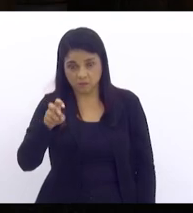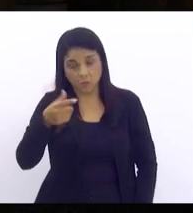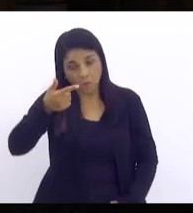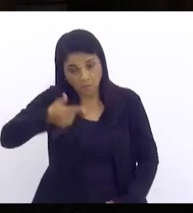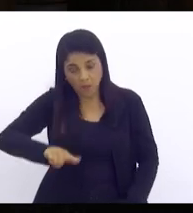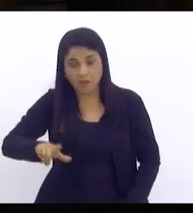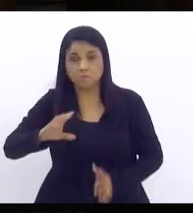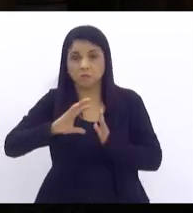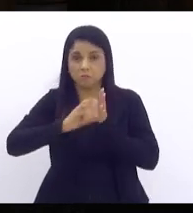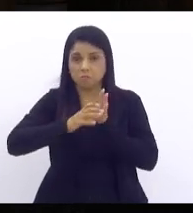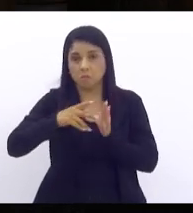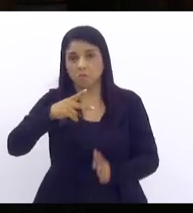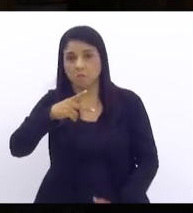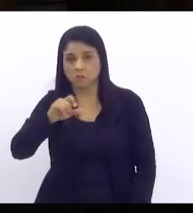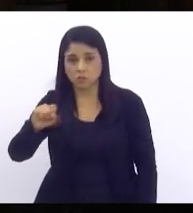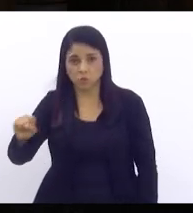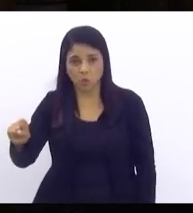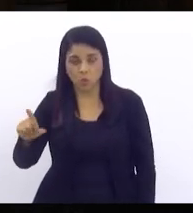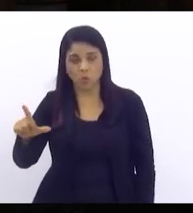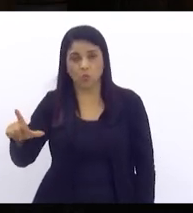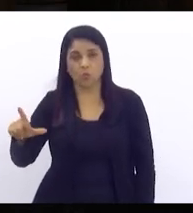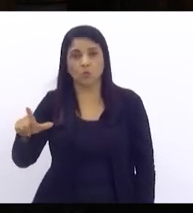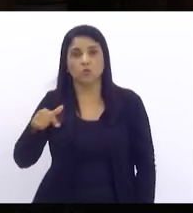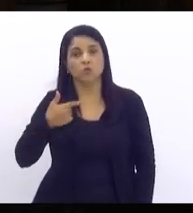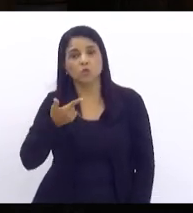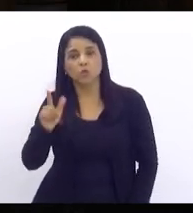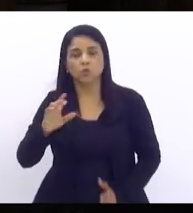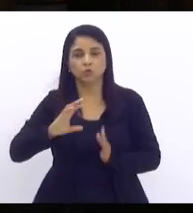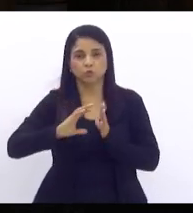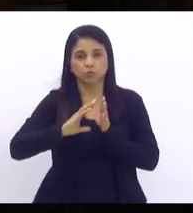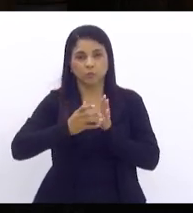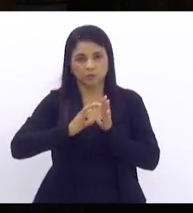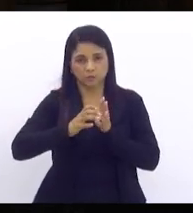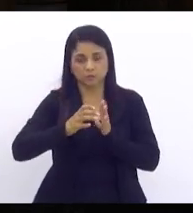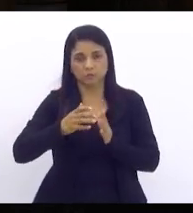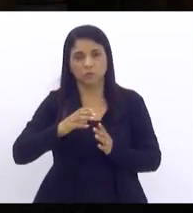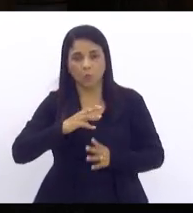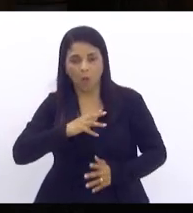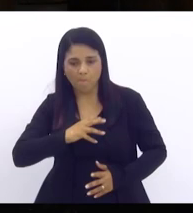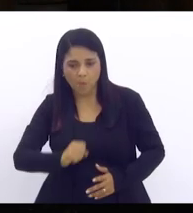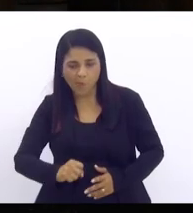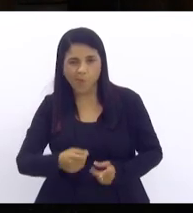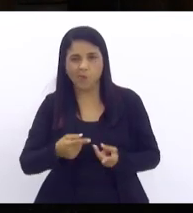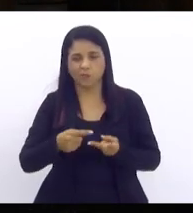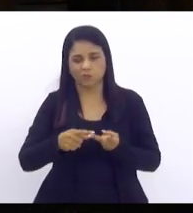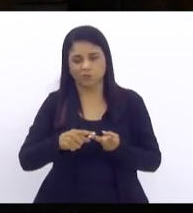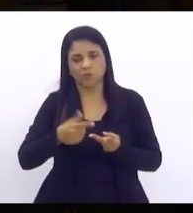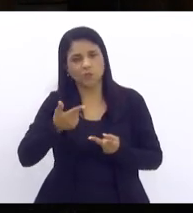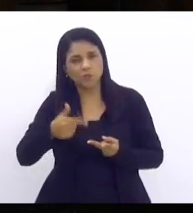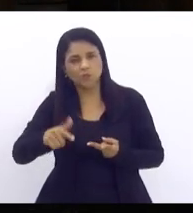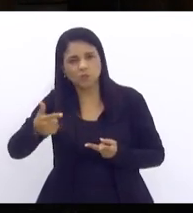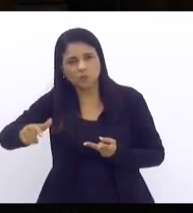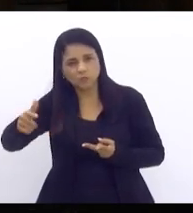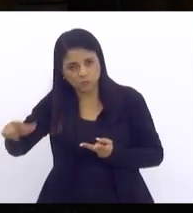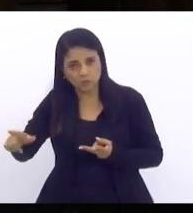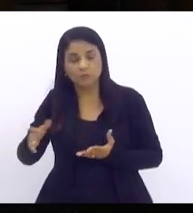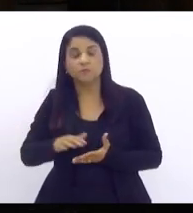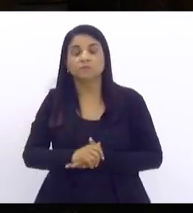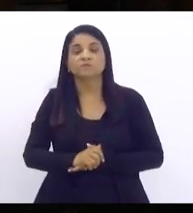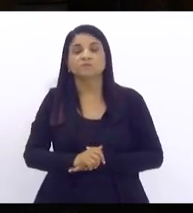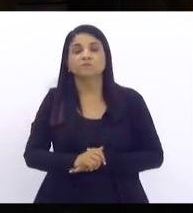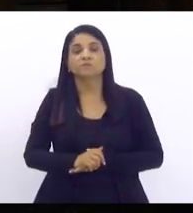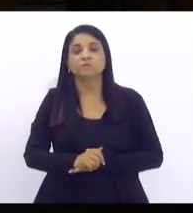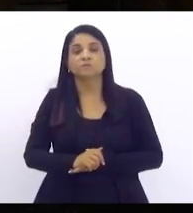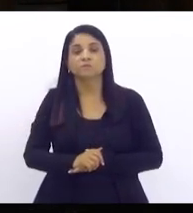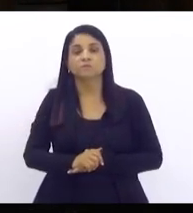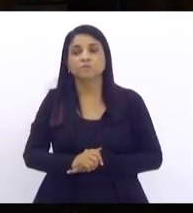PSOL, que foi pedido por outros partidos, do aborto e tantos outros. E